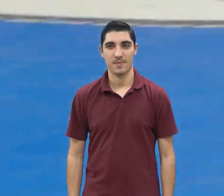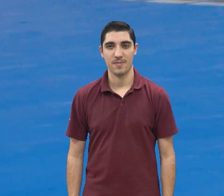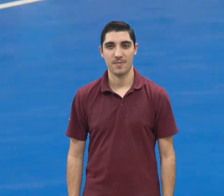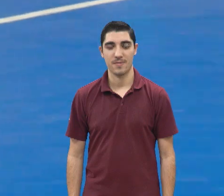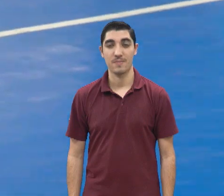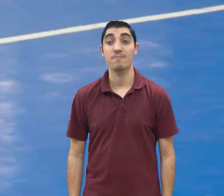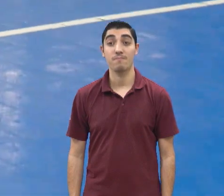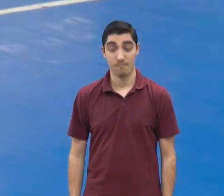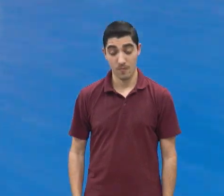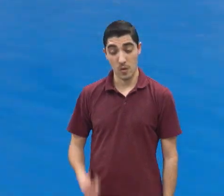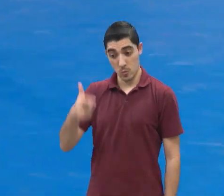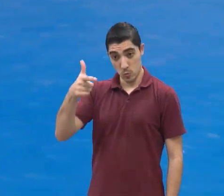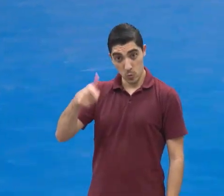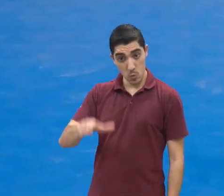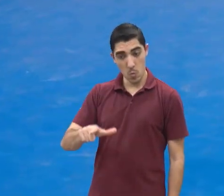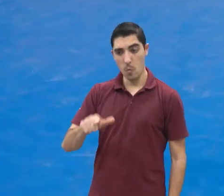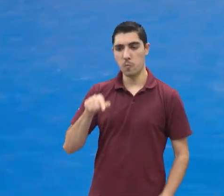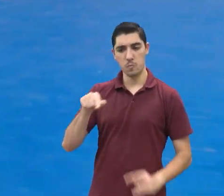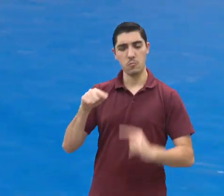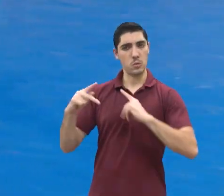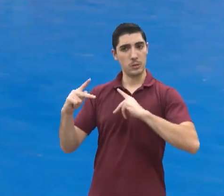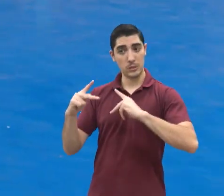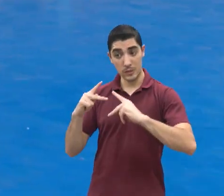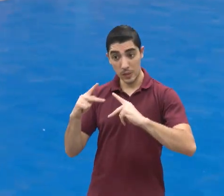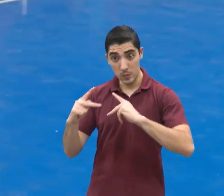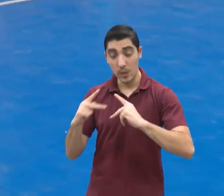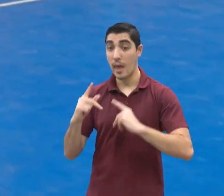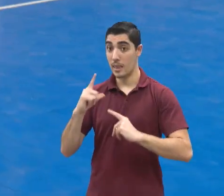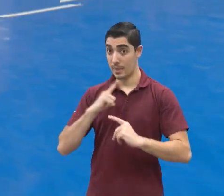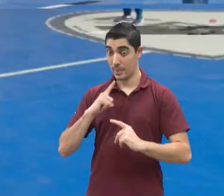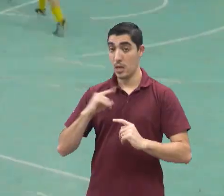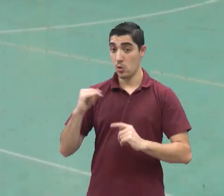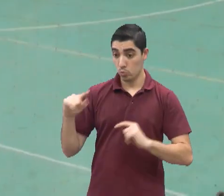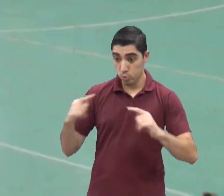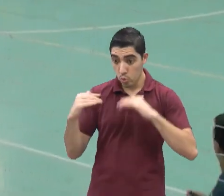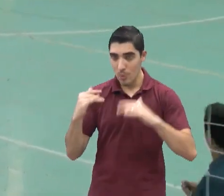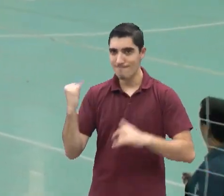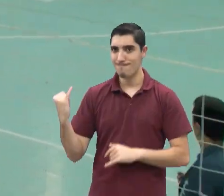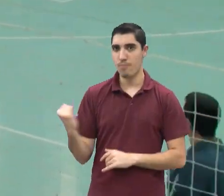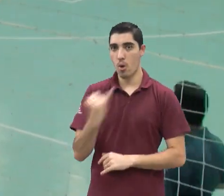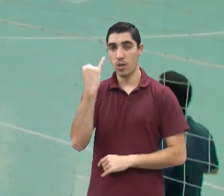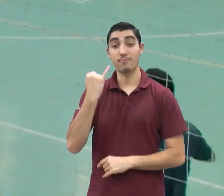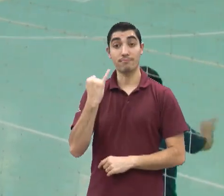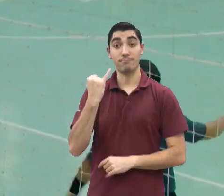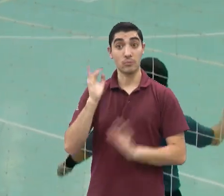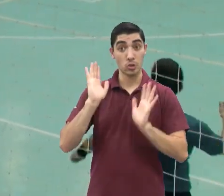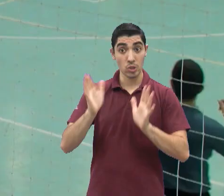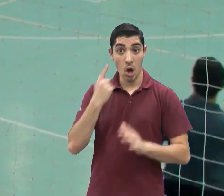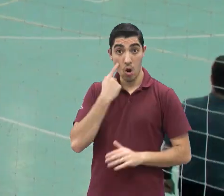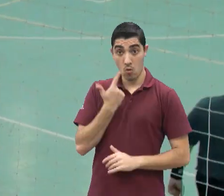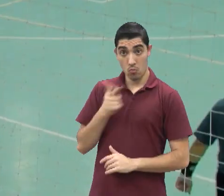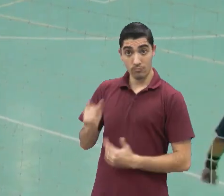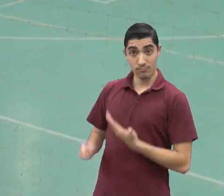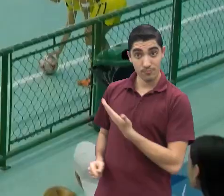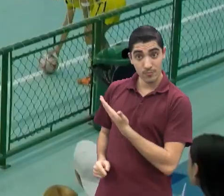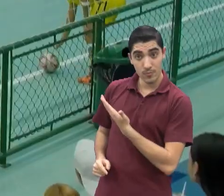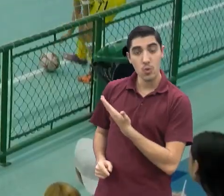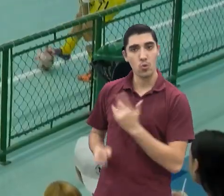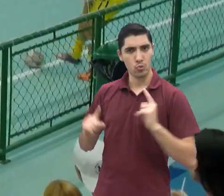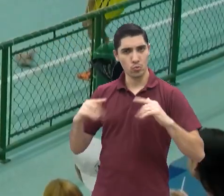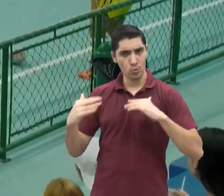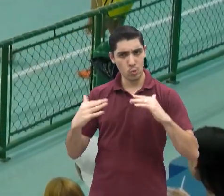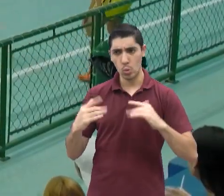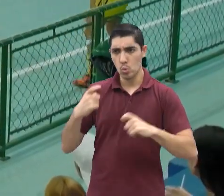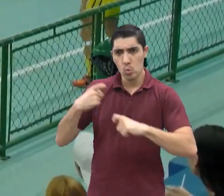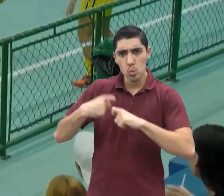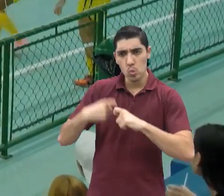Mais uma decisão se aproxima do time do São José Futsal Feminino. Depois de um jogo movimentado contra o Tabuão pela